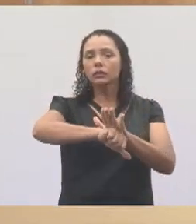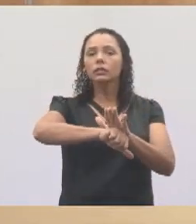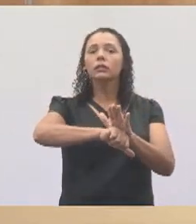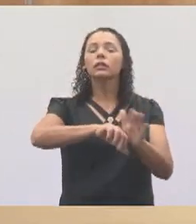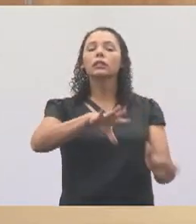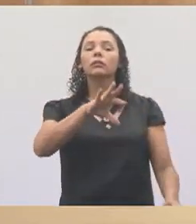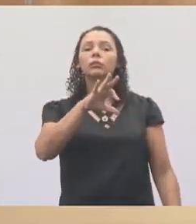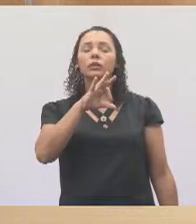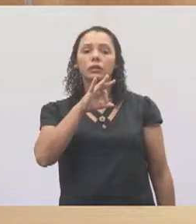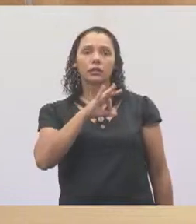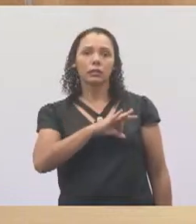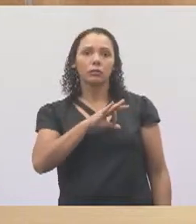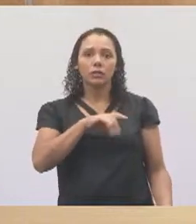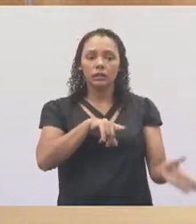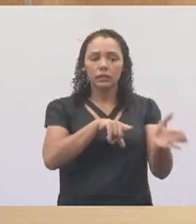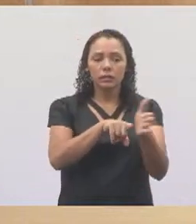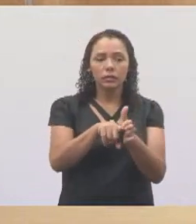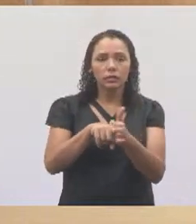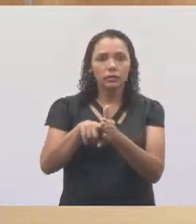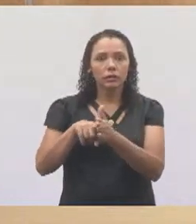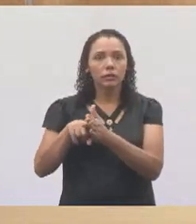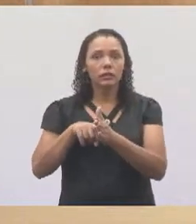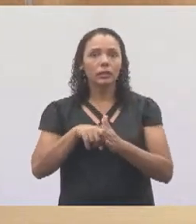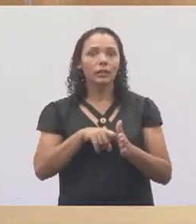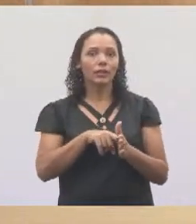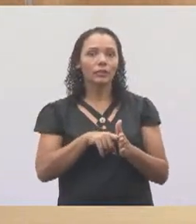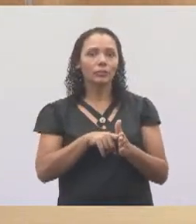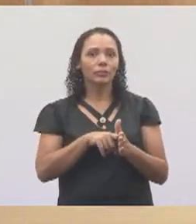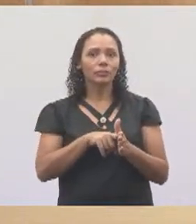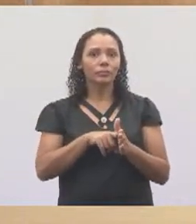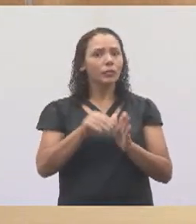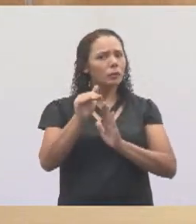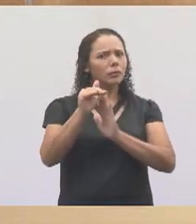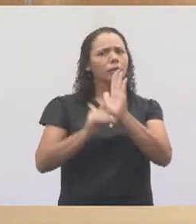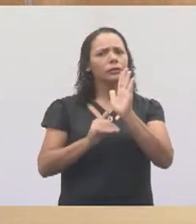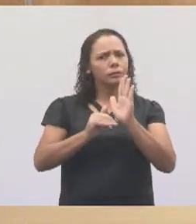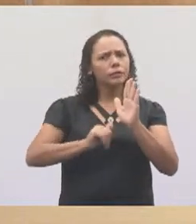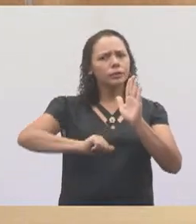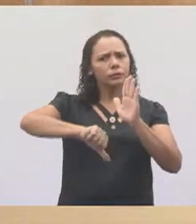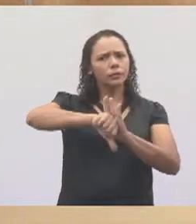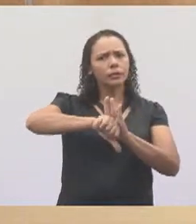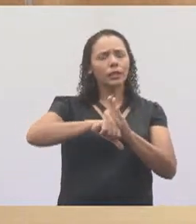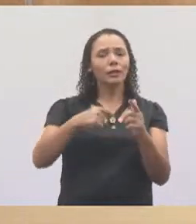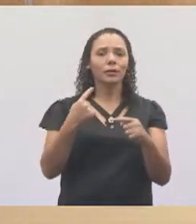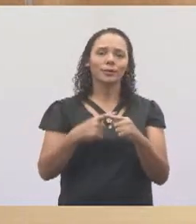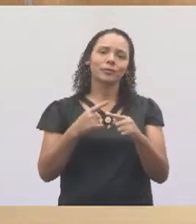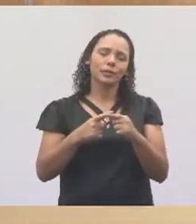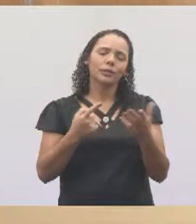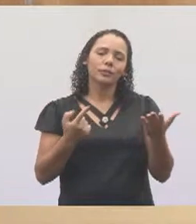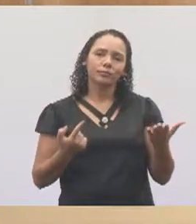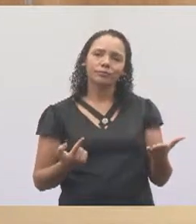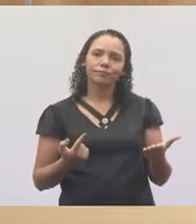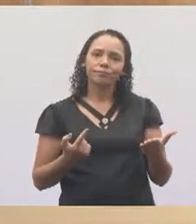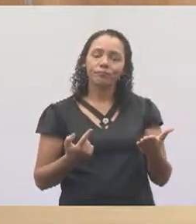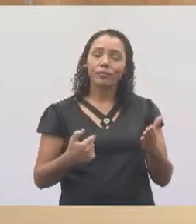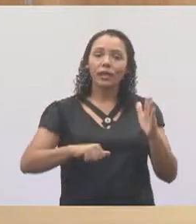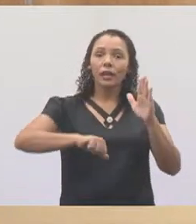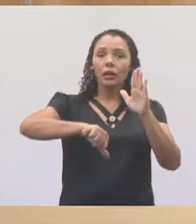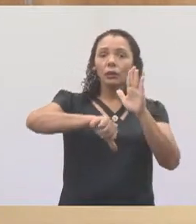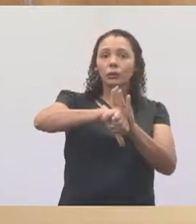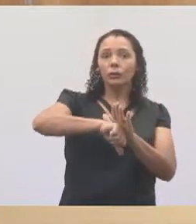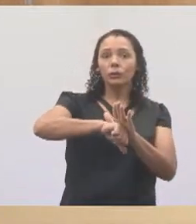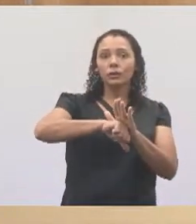de investigação, né, para coibir a criminalidade, porque a criminalidade ceifa vidas, a